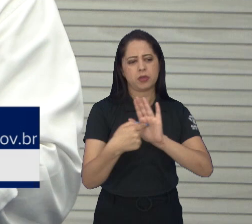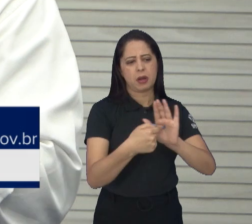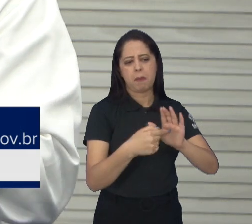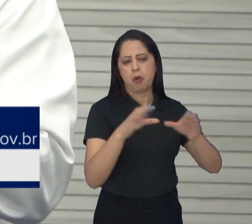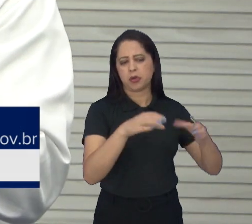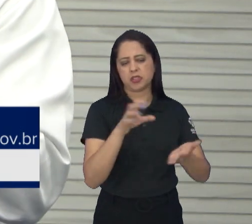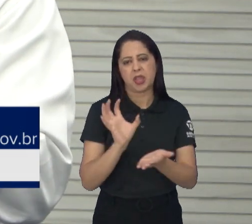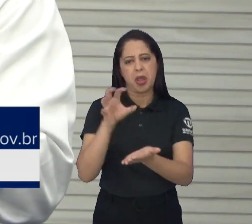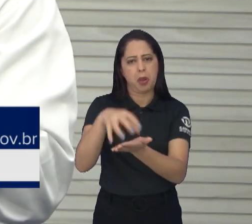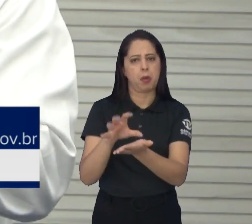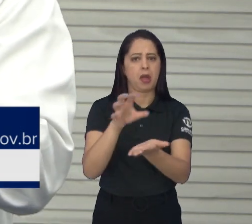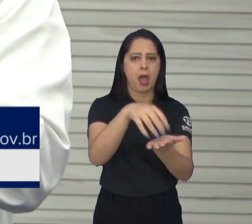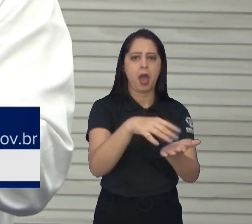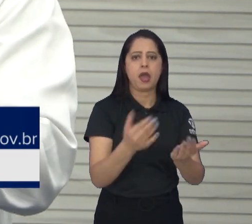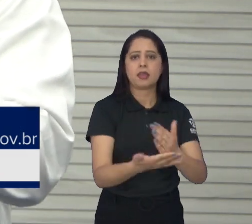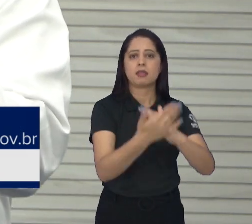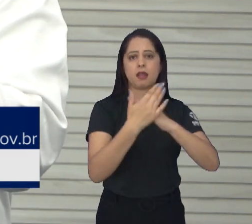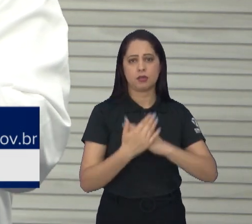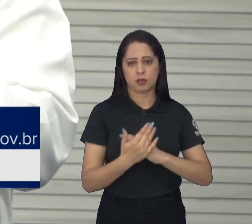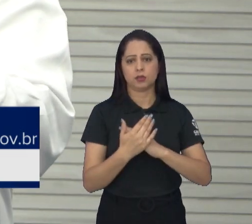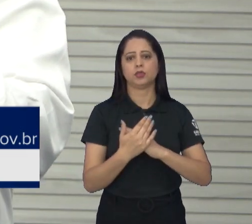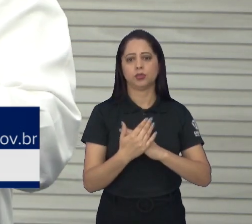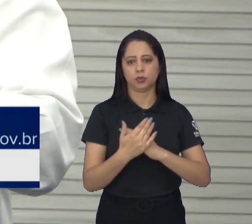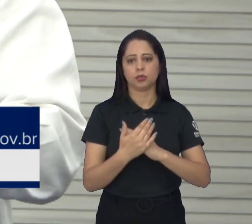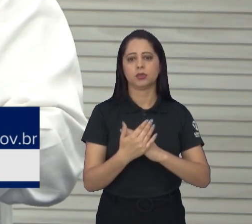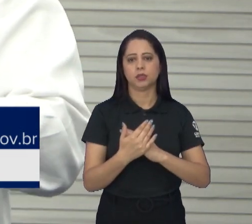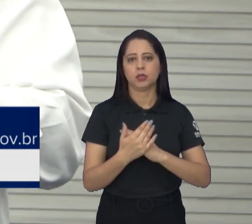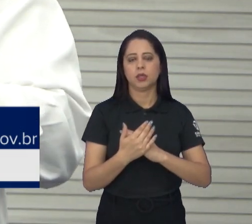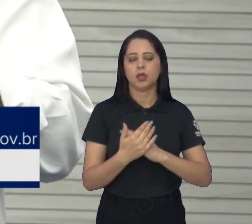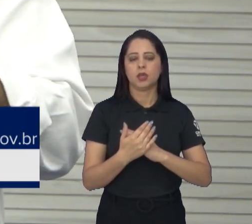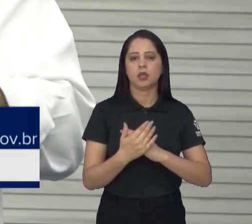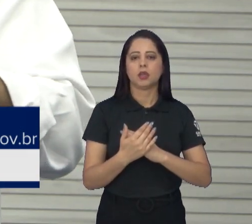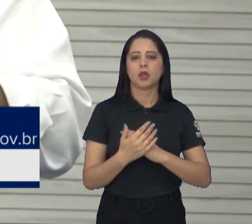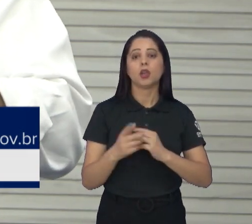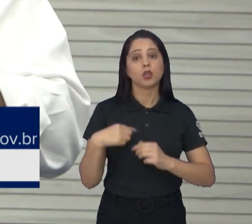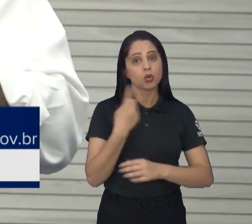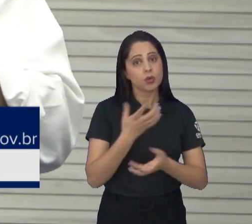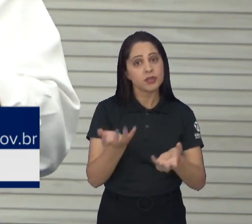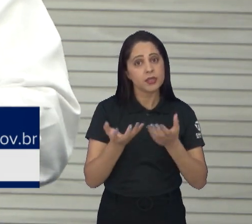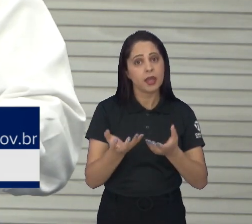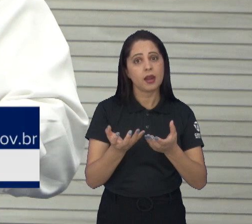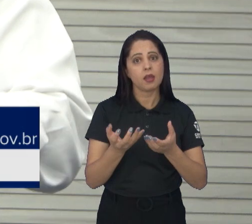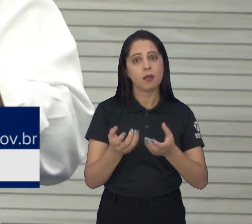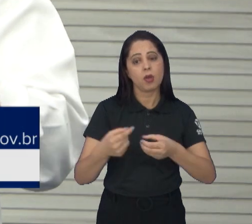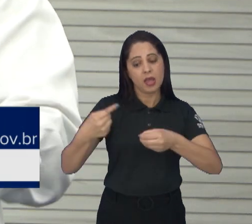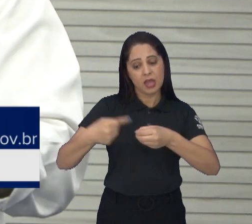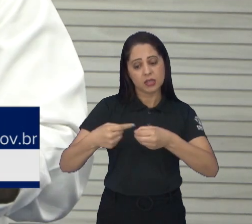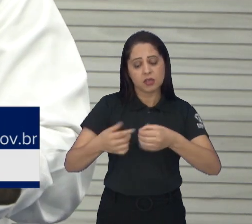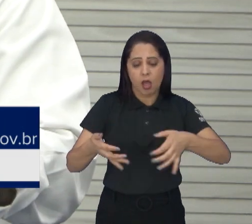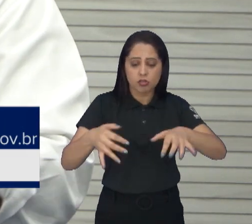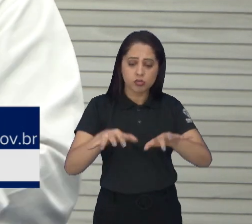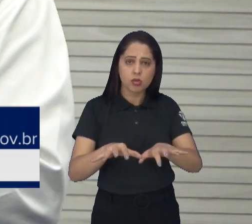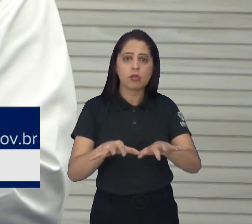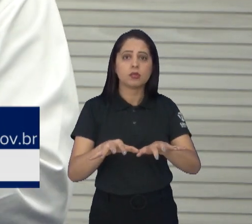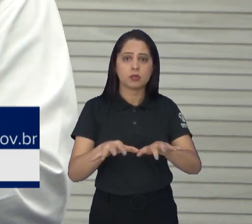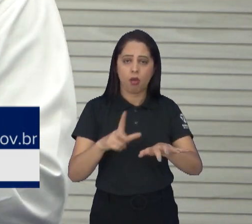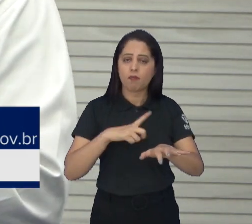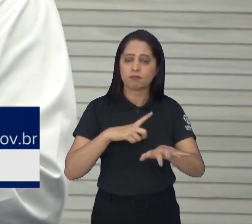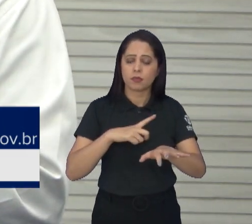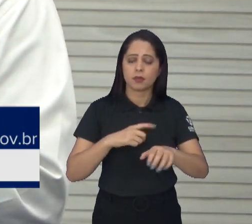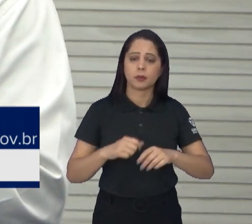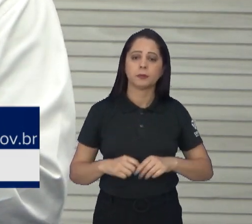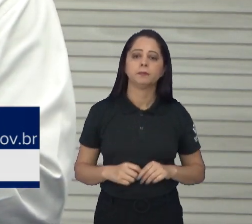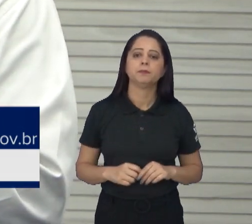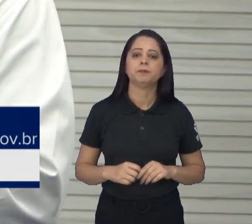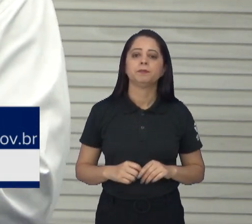ajudado a desenvolver o trabalho para chegar na cidade inclusiva que todos nós gostaríamos que seja, né? Então a gente está